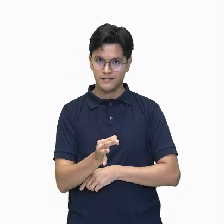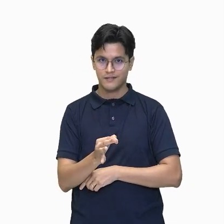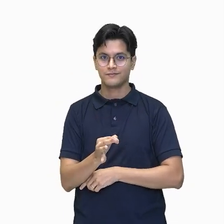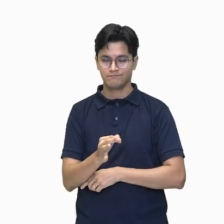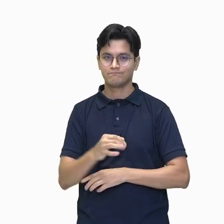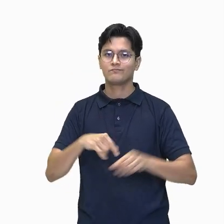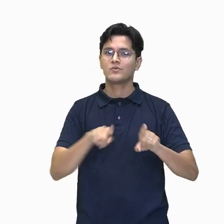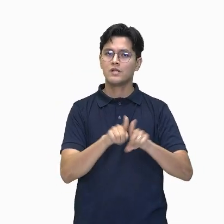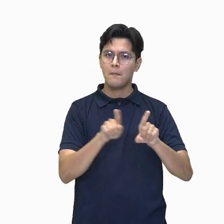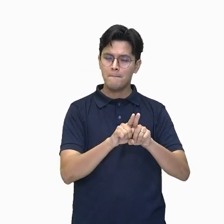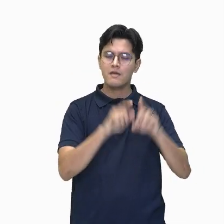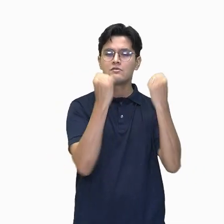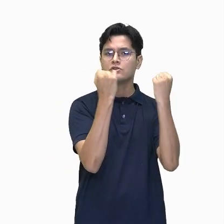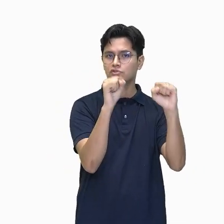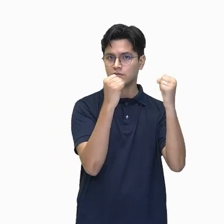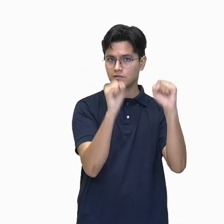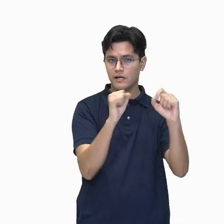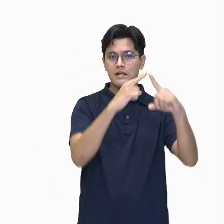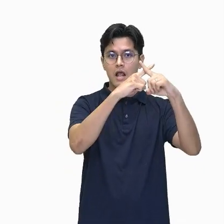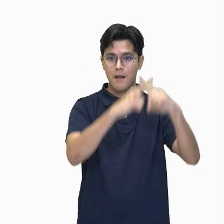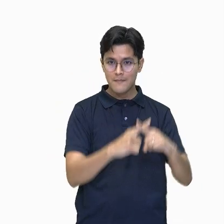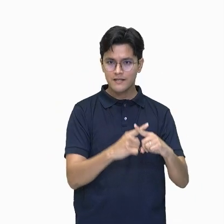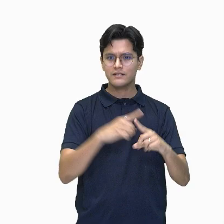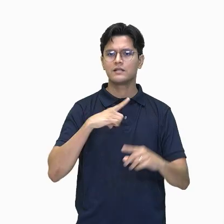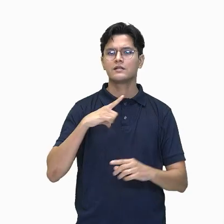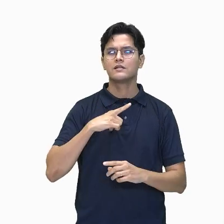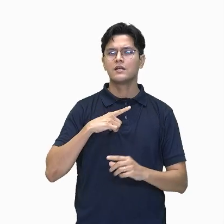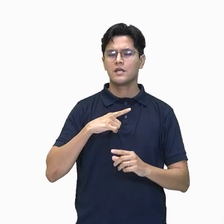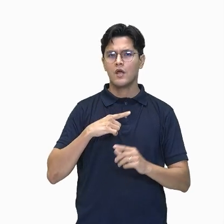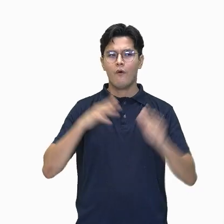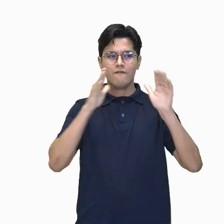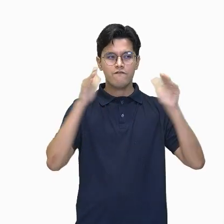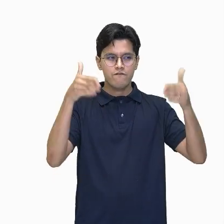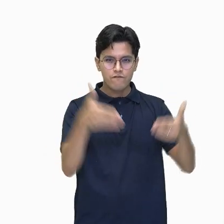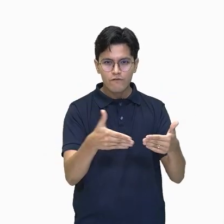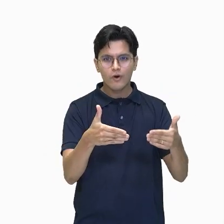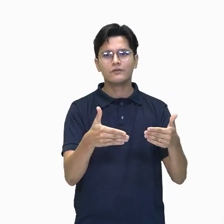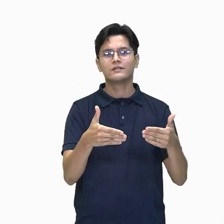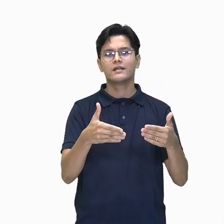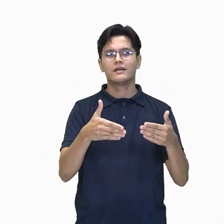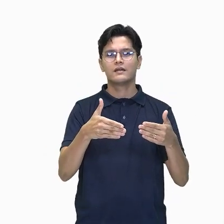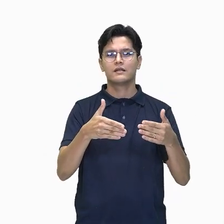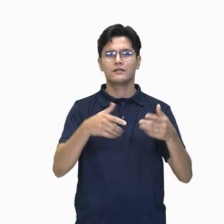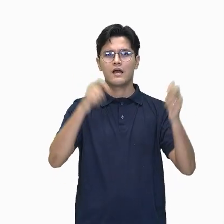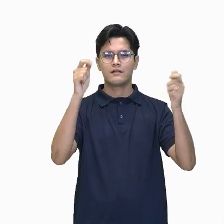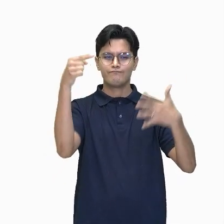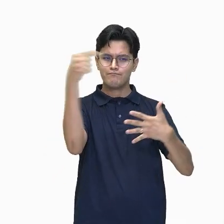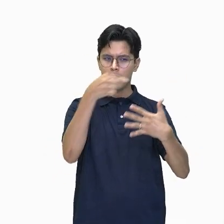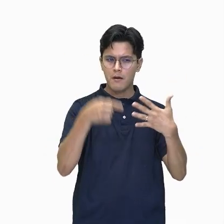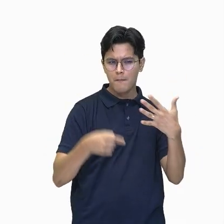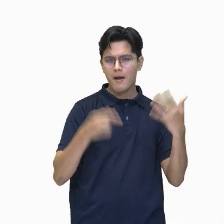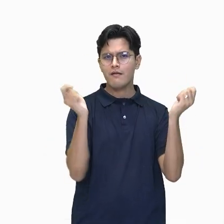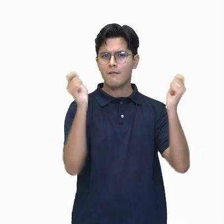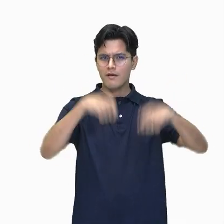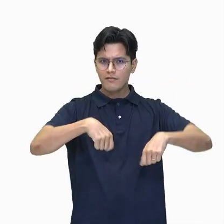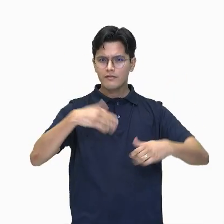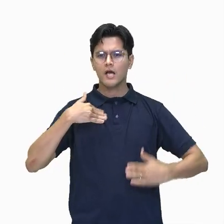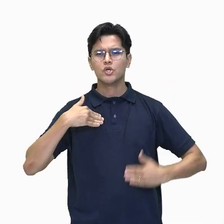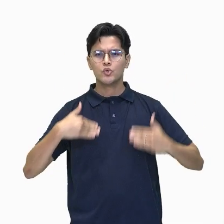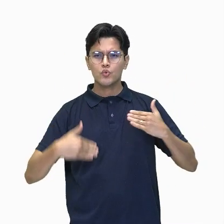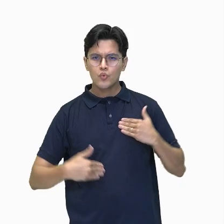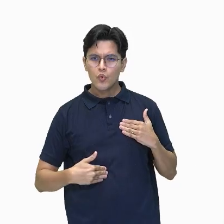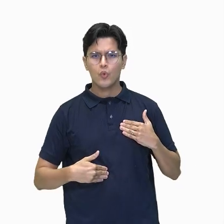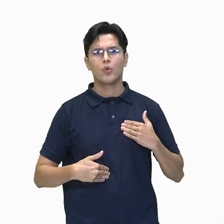grande nos aspectos físicos do corpo, nas capacidades físicas do corpo, através de movimentos que